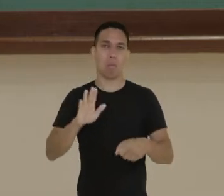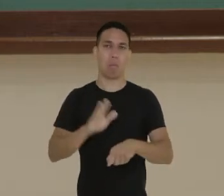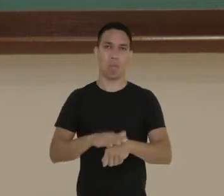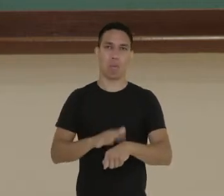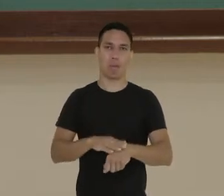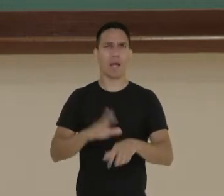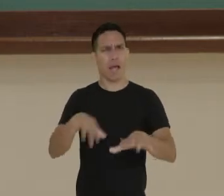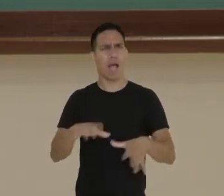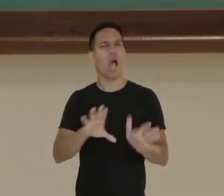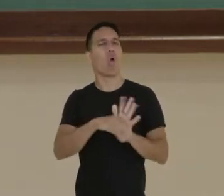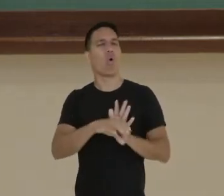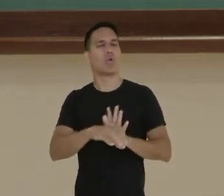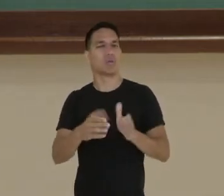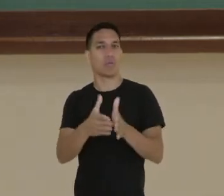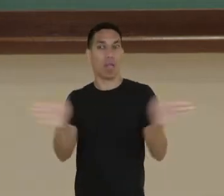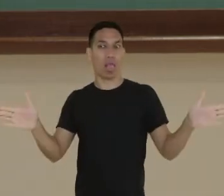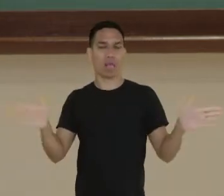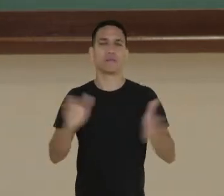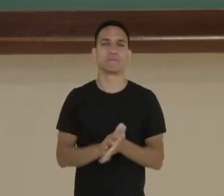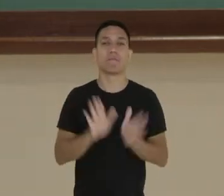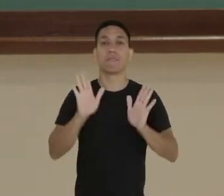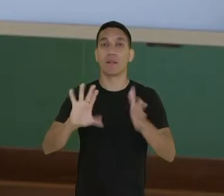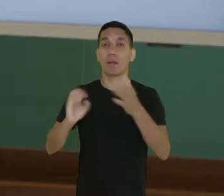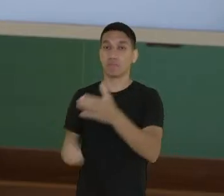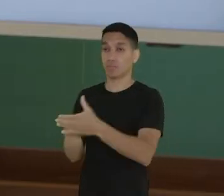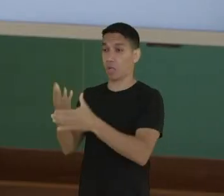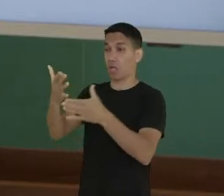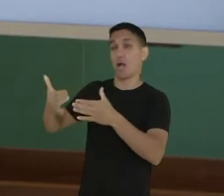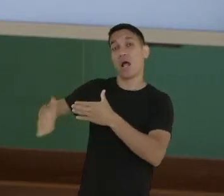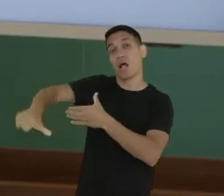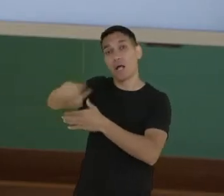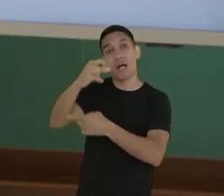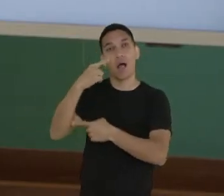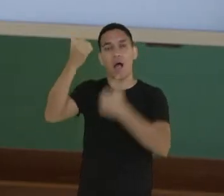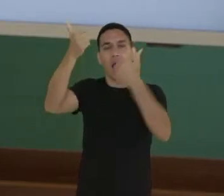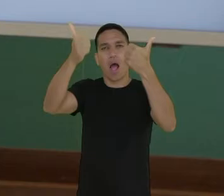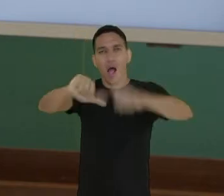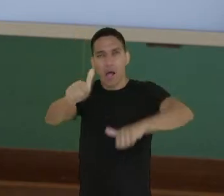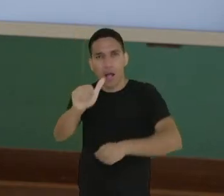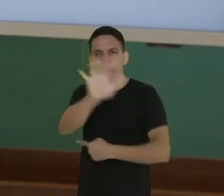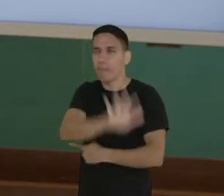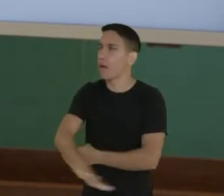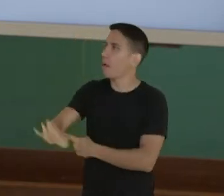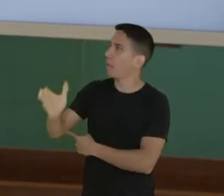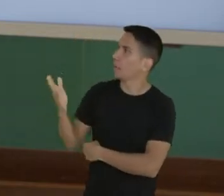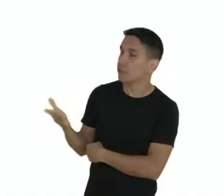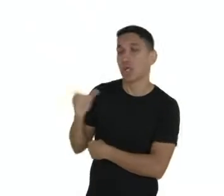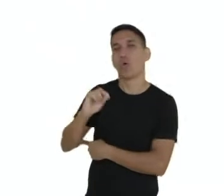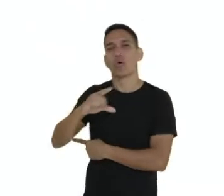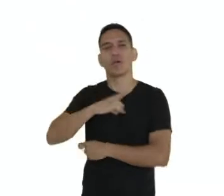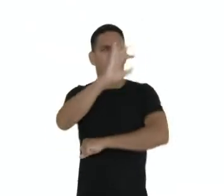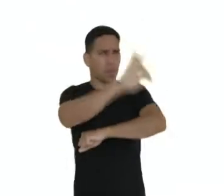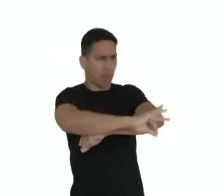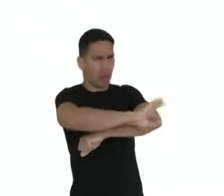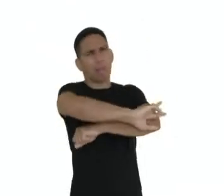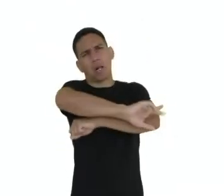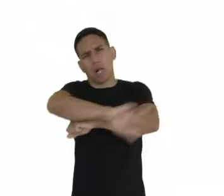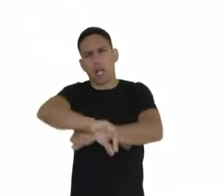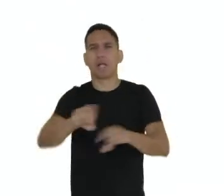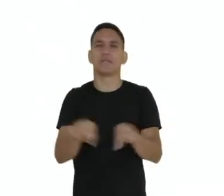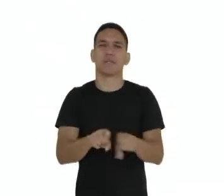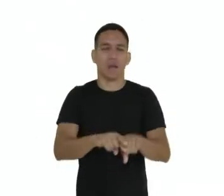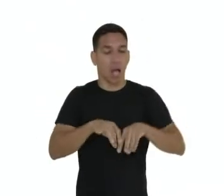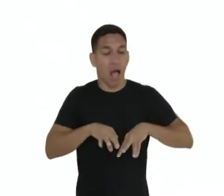mais amplo. Sendo que a matriz energética, aqui, se você for analisar por essa imagem que está sendo mostrada, ela é formada pelo petróleo, pela